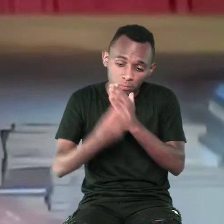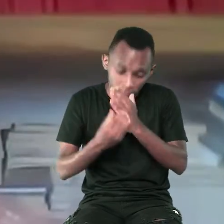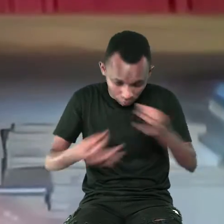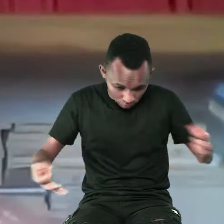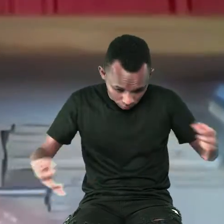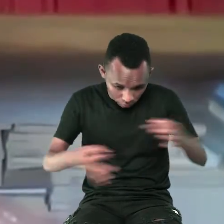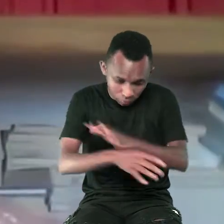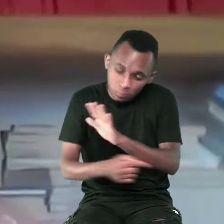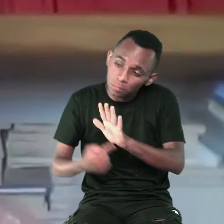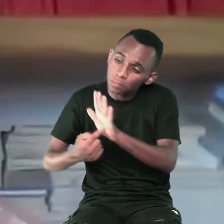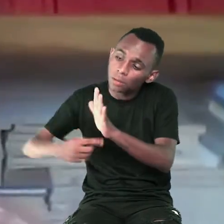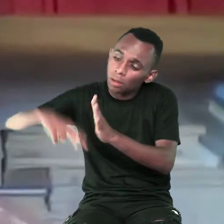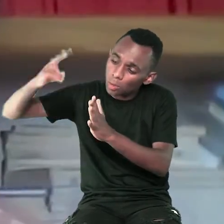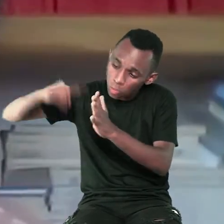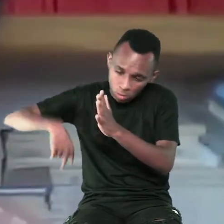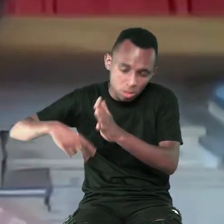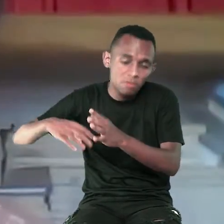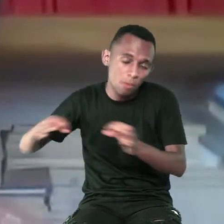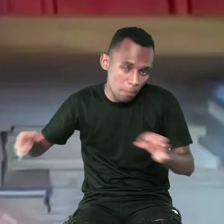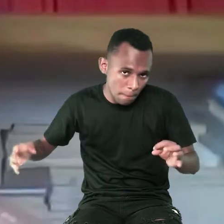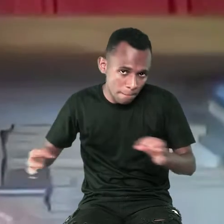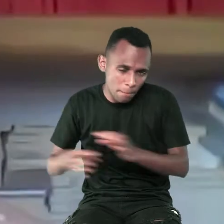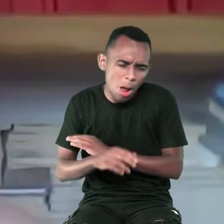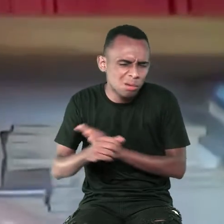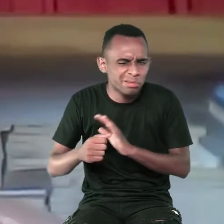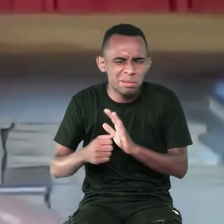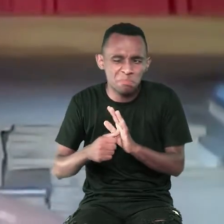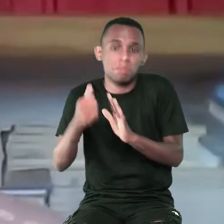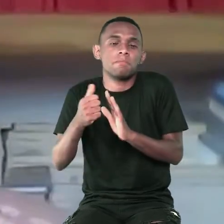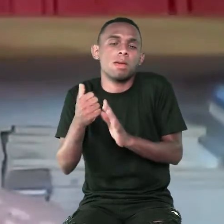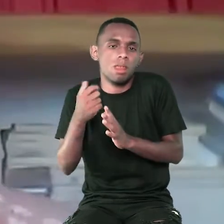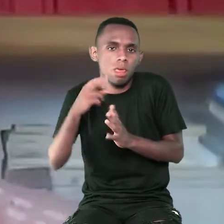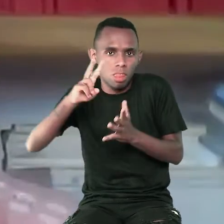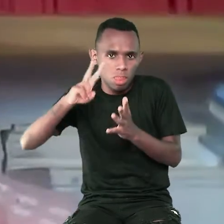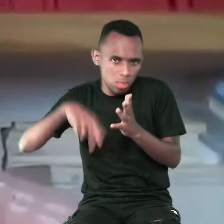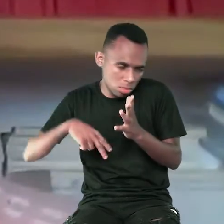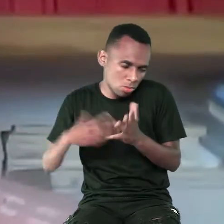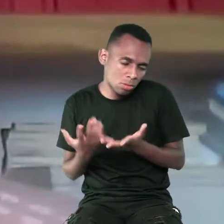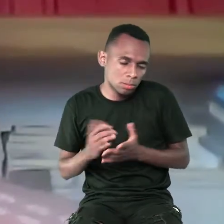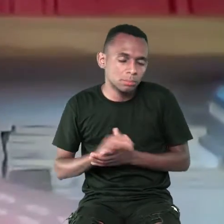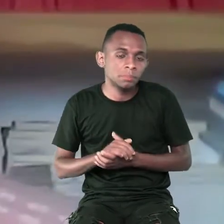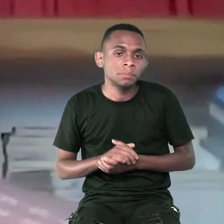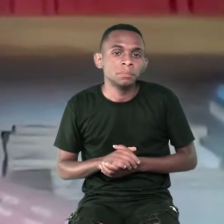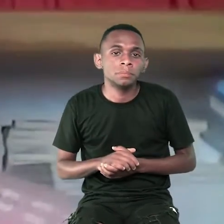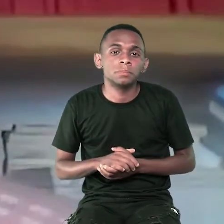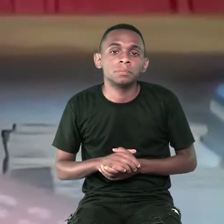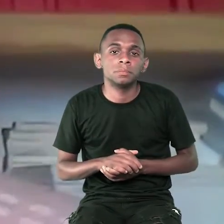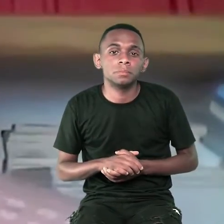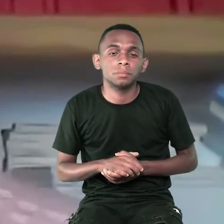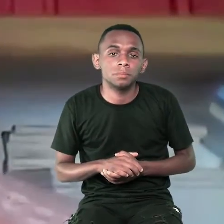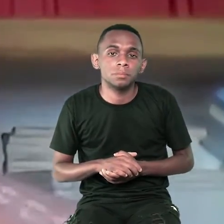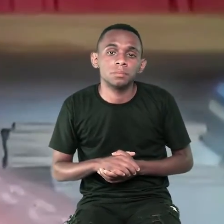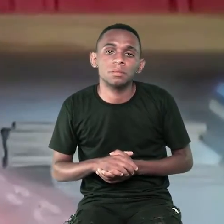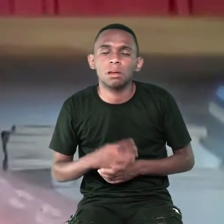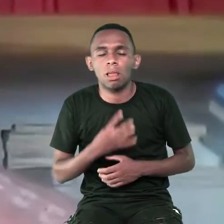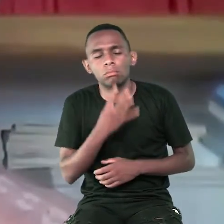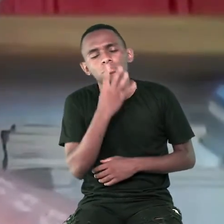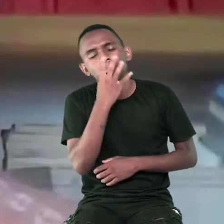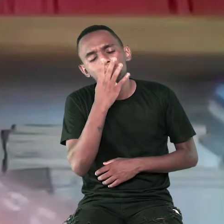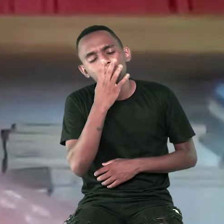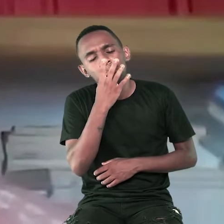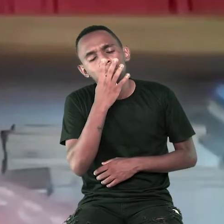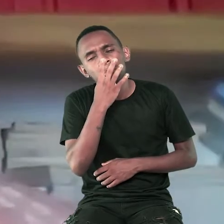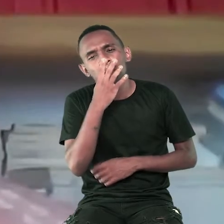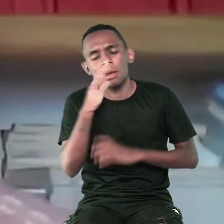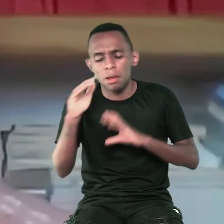livro pronto, ela leu o livro já editado, né? Foi uma das primeiras leitoras, mas o livro já estava pronto. E ela, assim, ficou encantada, e